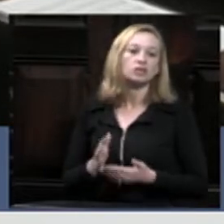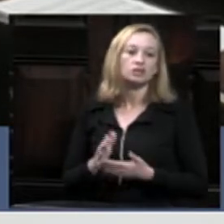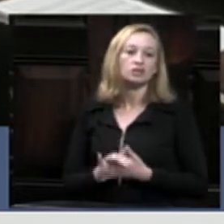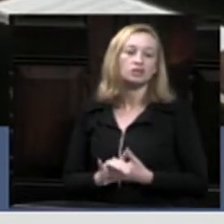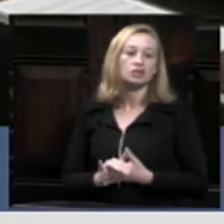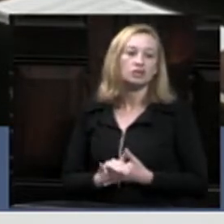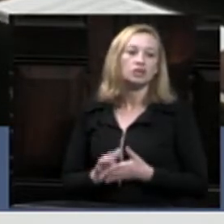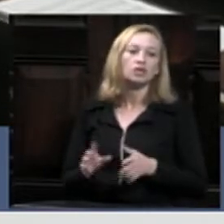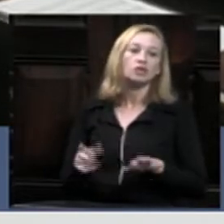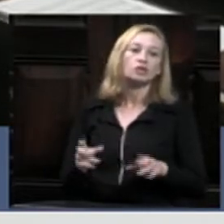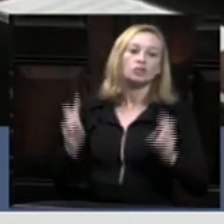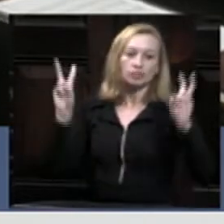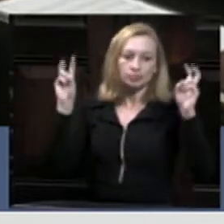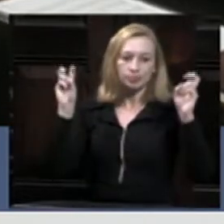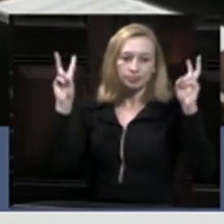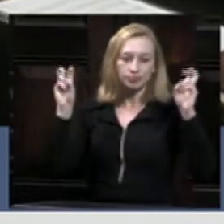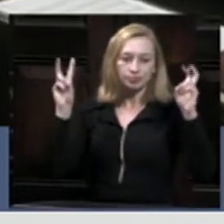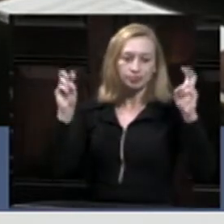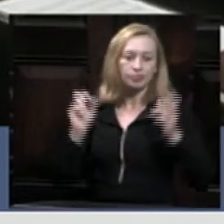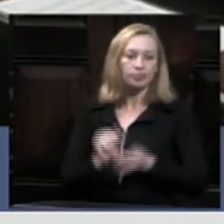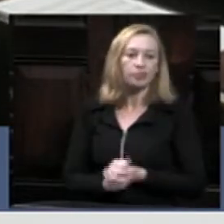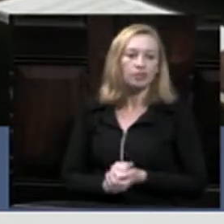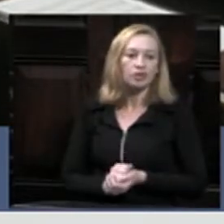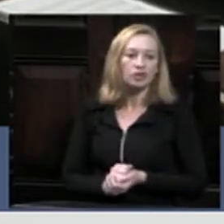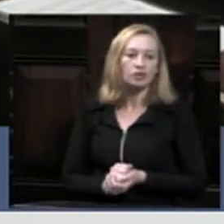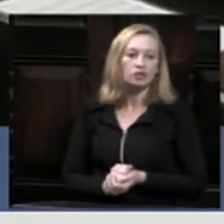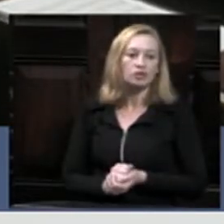da matéria, o parecer é pela